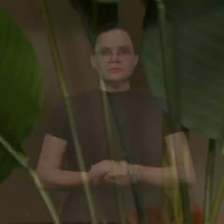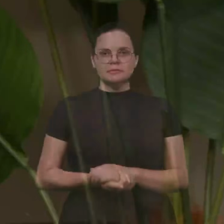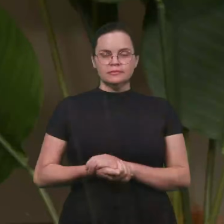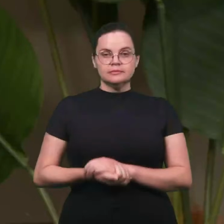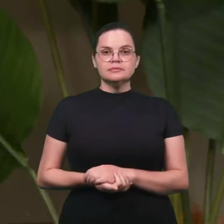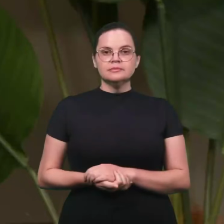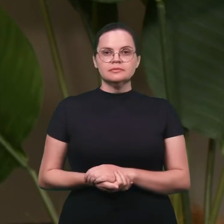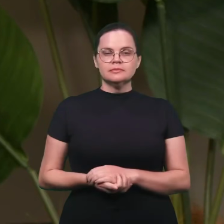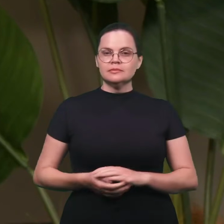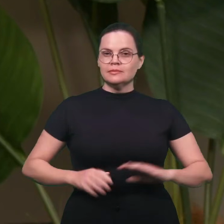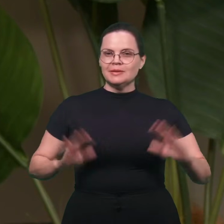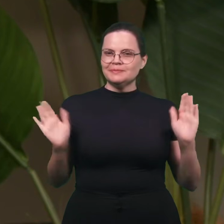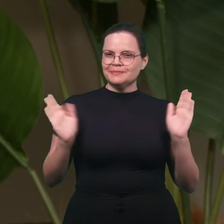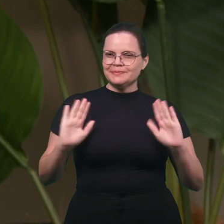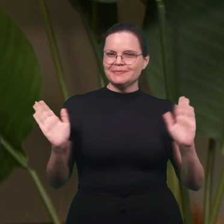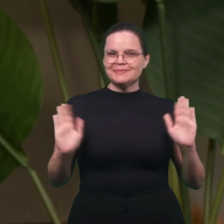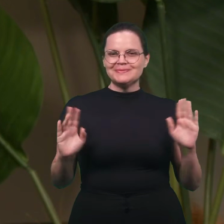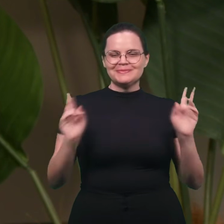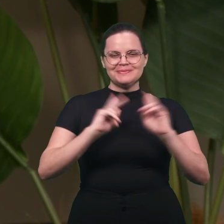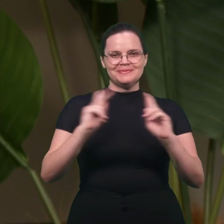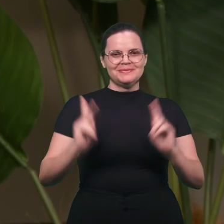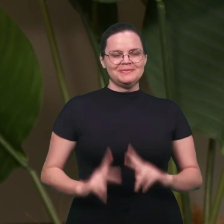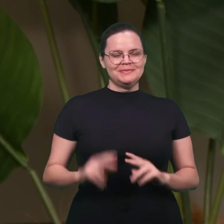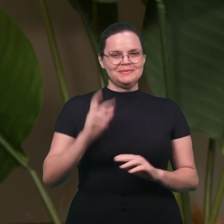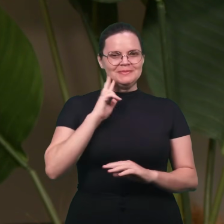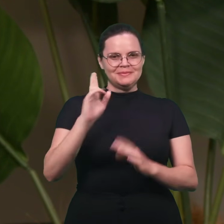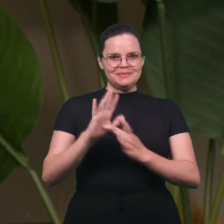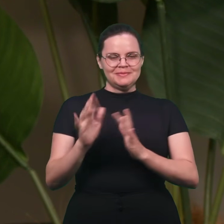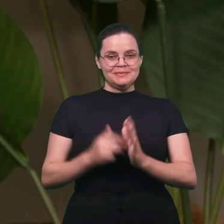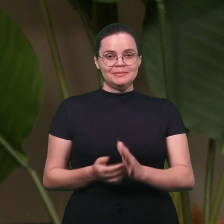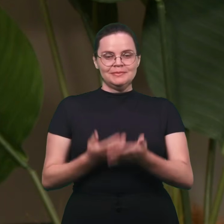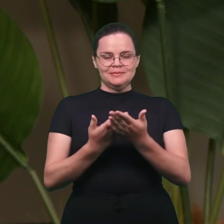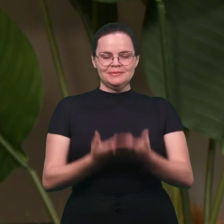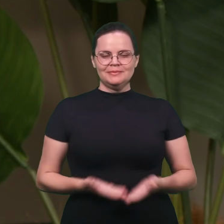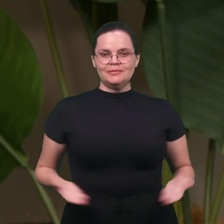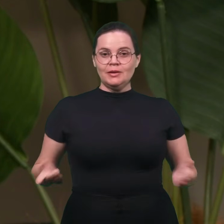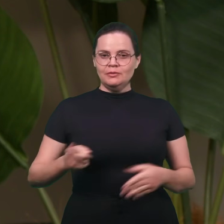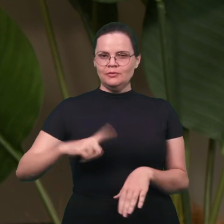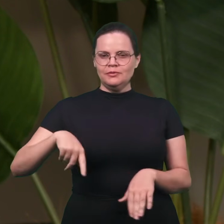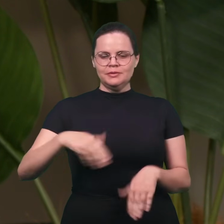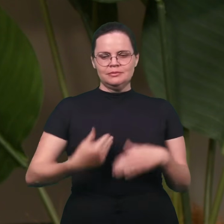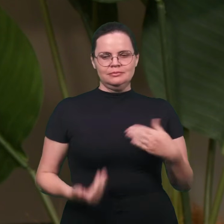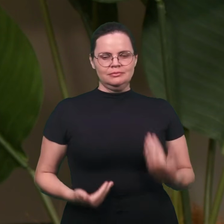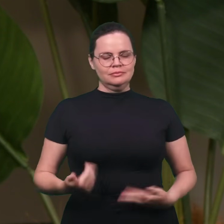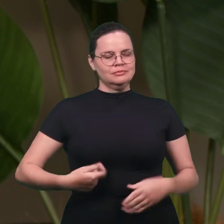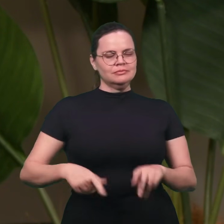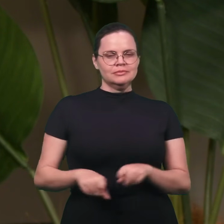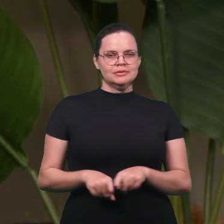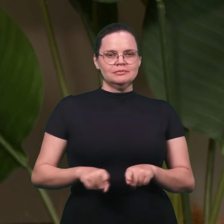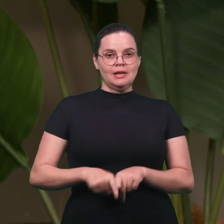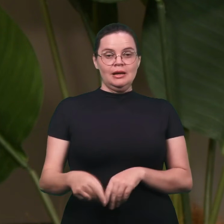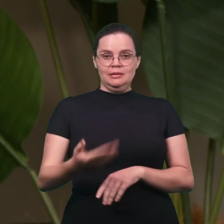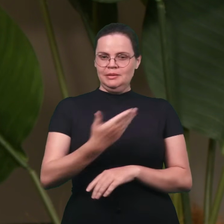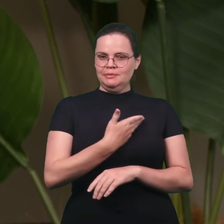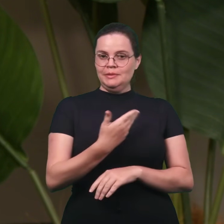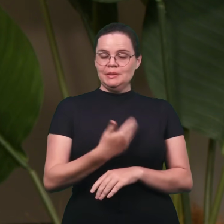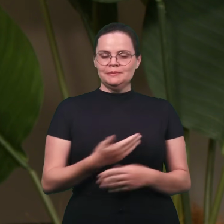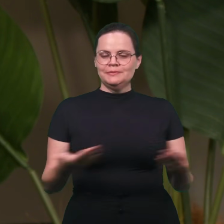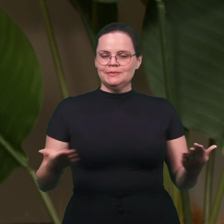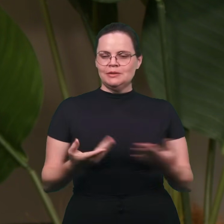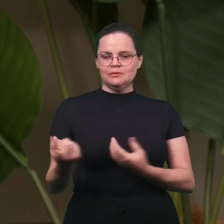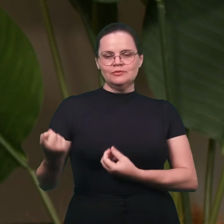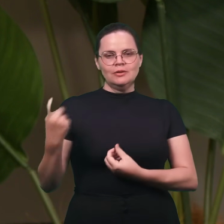A paz do Senhor, queridos irmãos e amigos, de volta nessa nova temporada do programa da TV